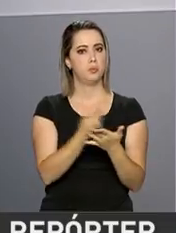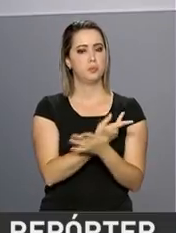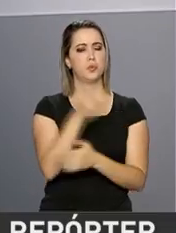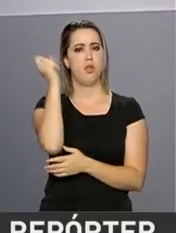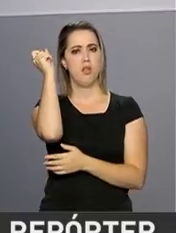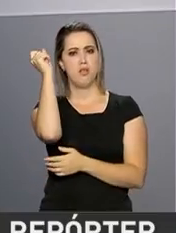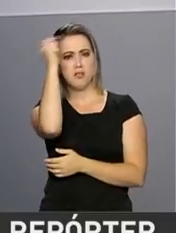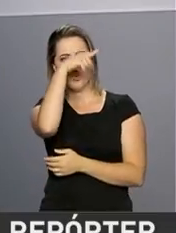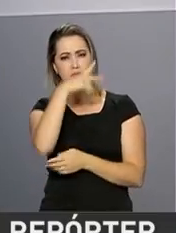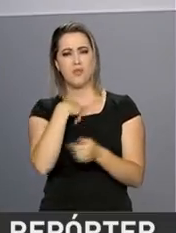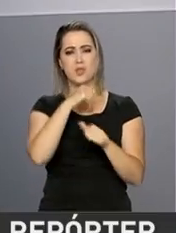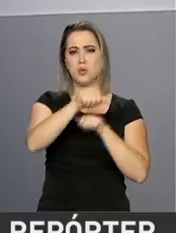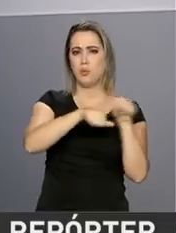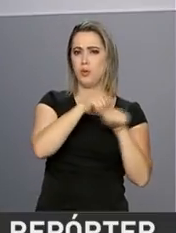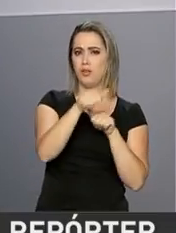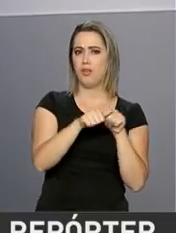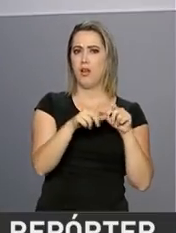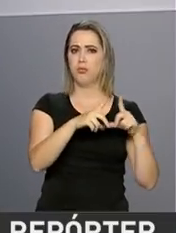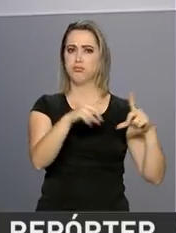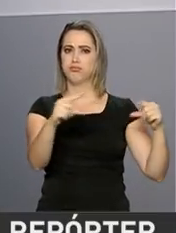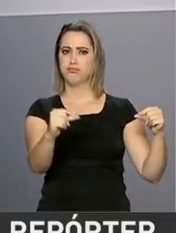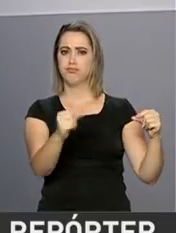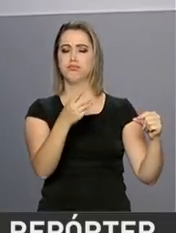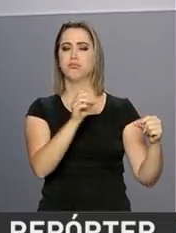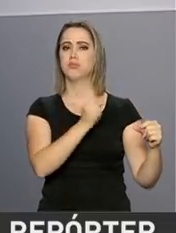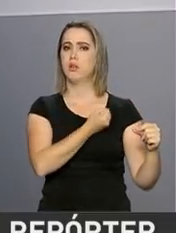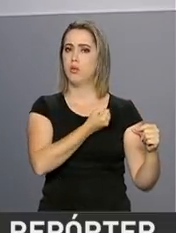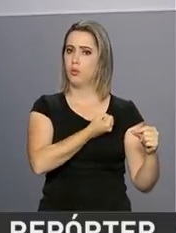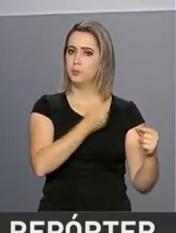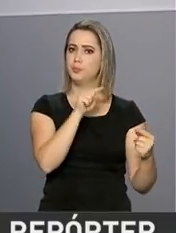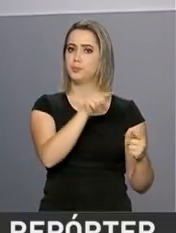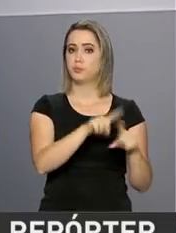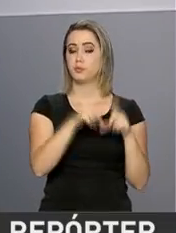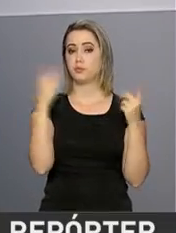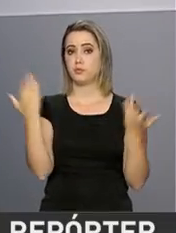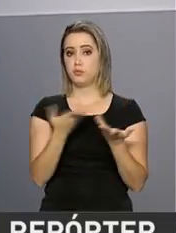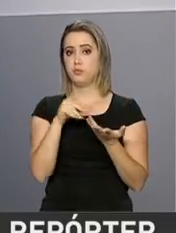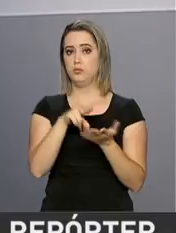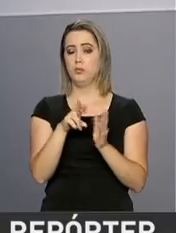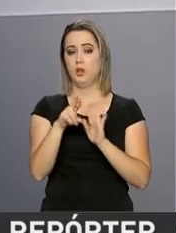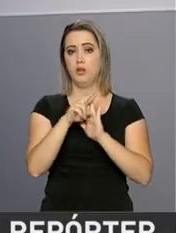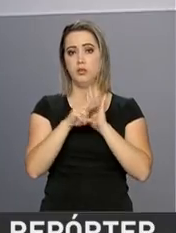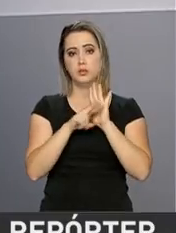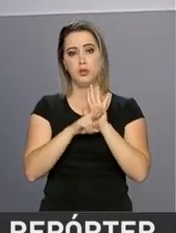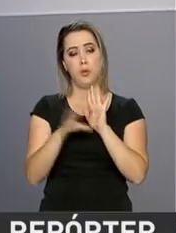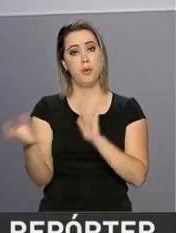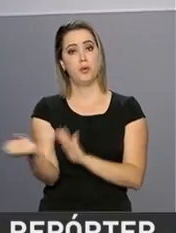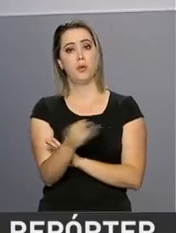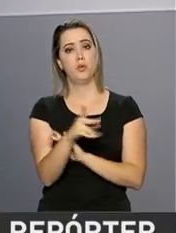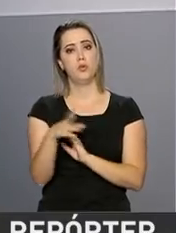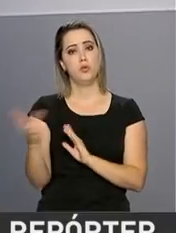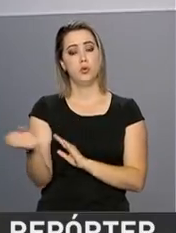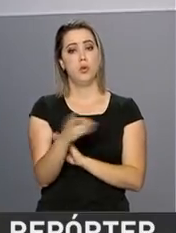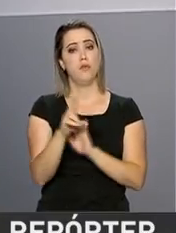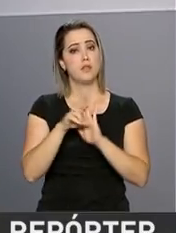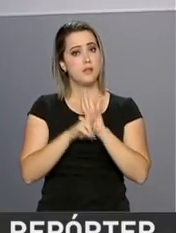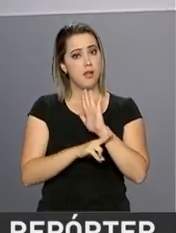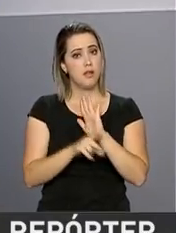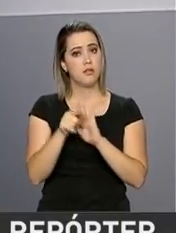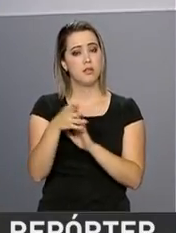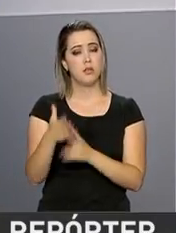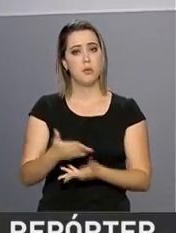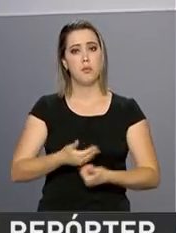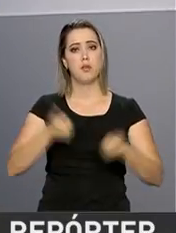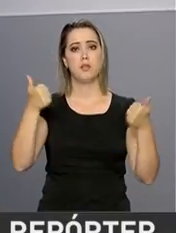dificuldade para mudar o número de identificação mas uma resolução do conselho nacional de trânsito definiu novas regras que